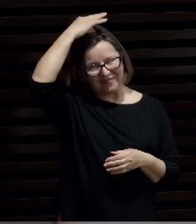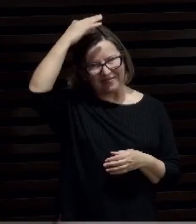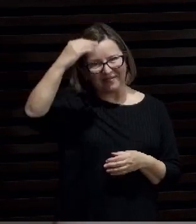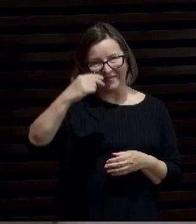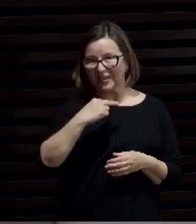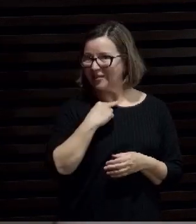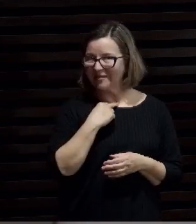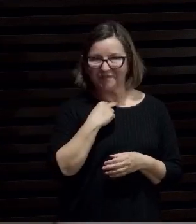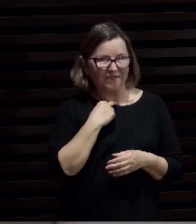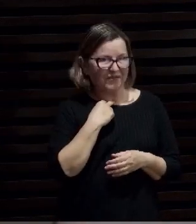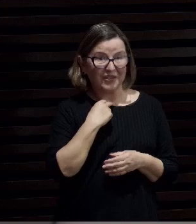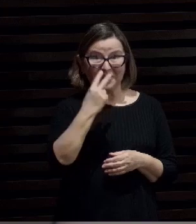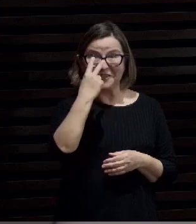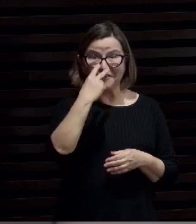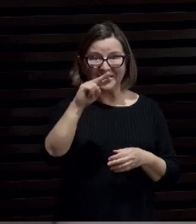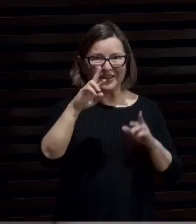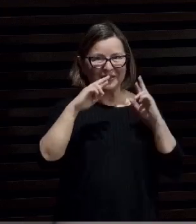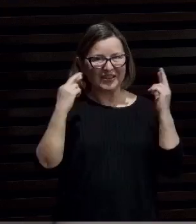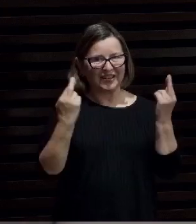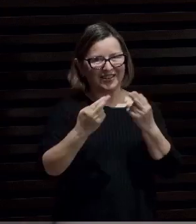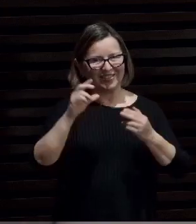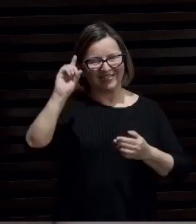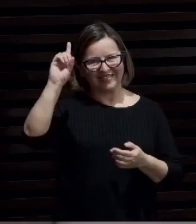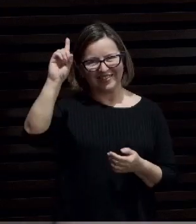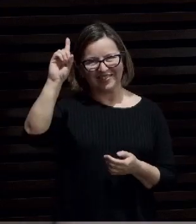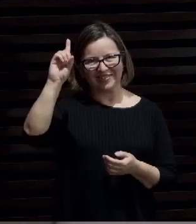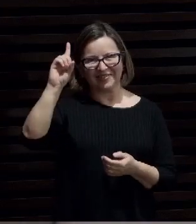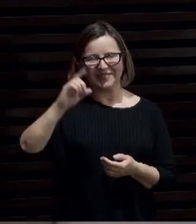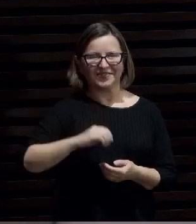não pode ver o reino de Deus.